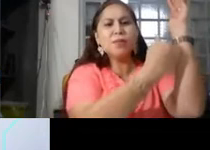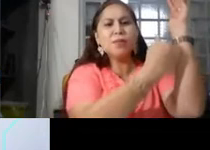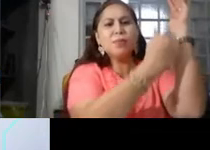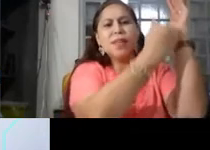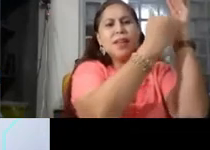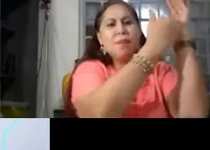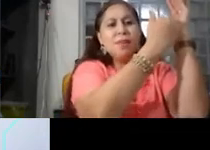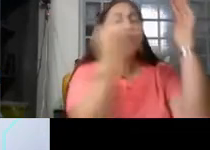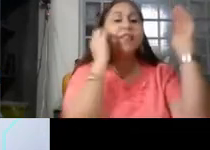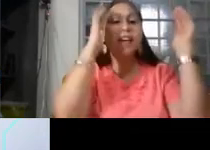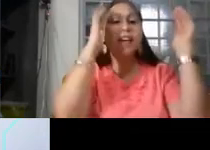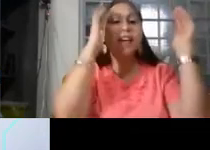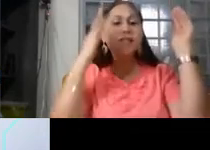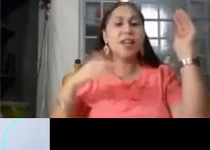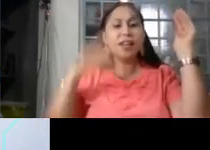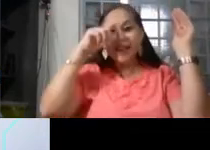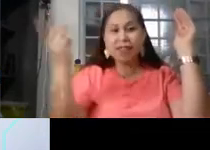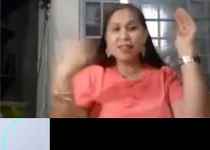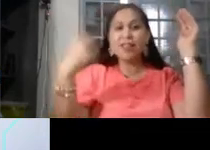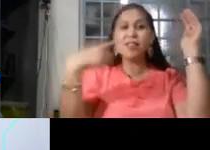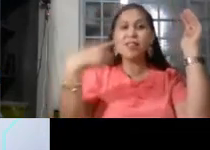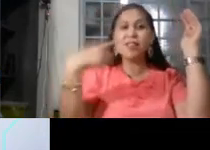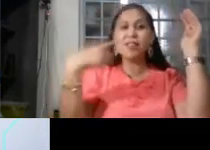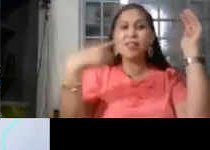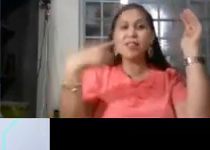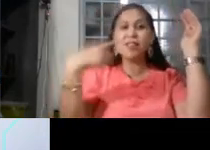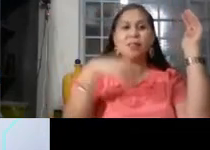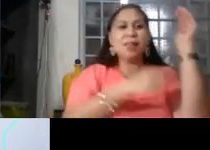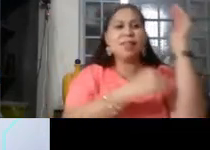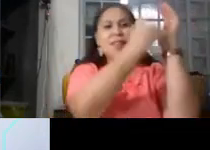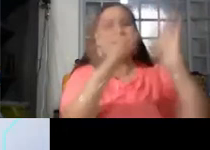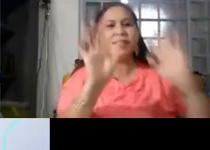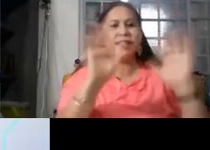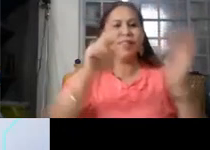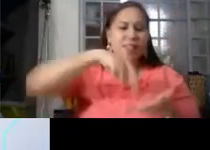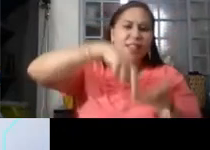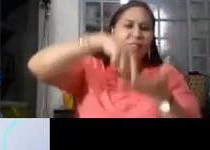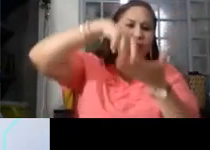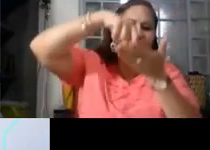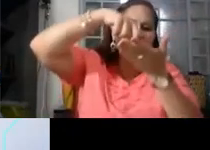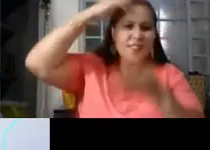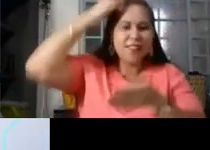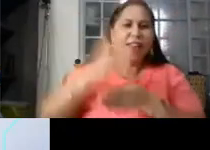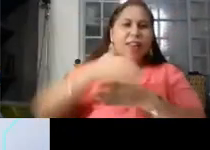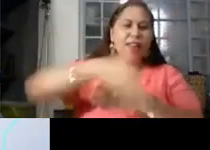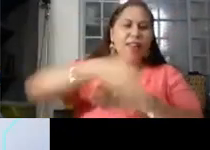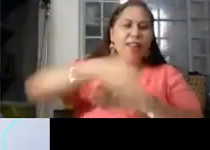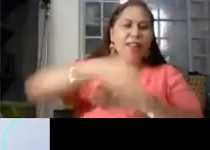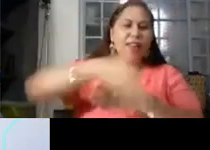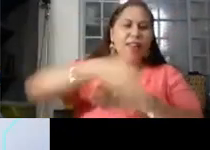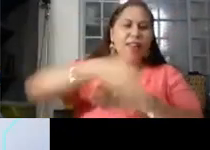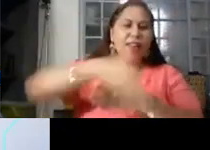subia. Mas se eu fizer isso, Jaqueline e André só vão me matar. Não é assim não, é assim, elevador, né? Entra